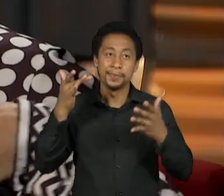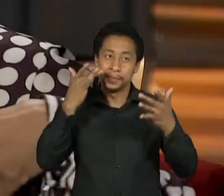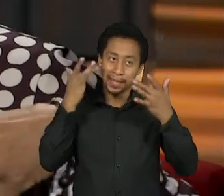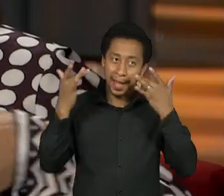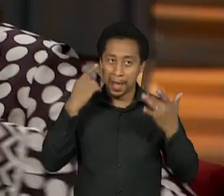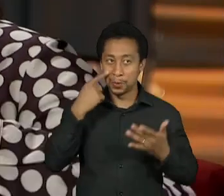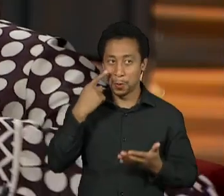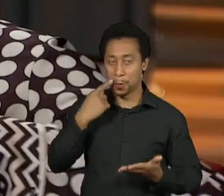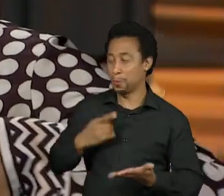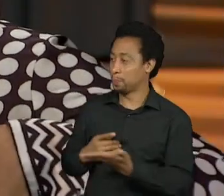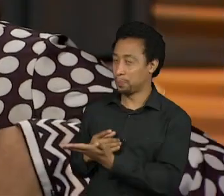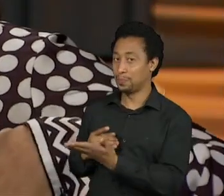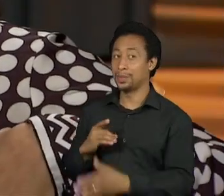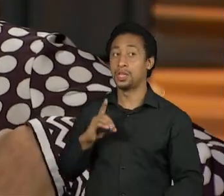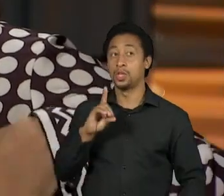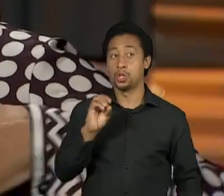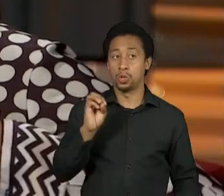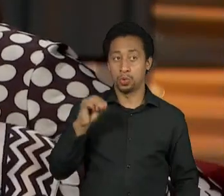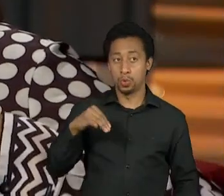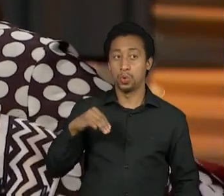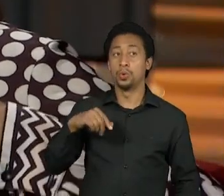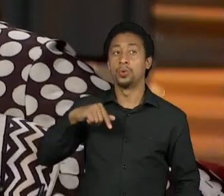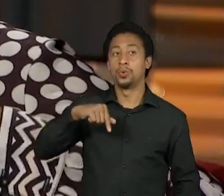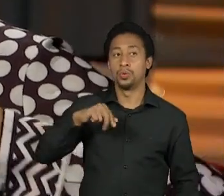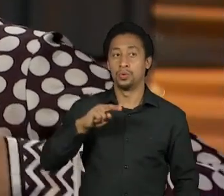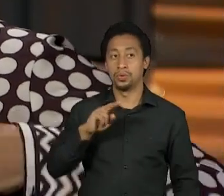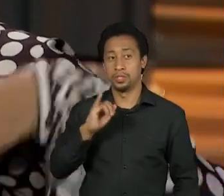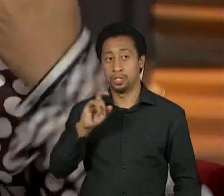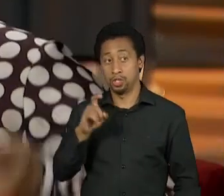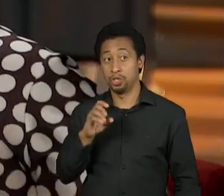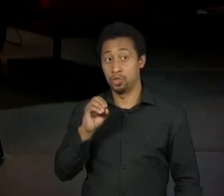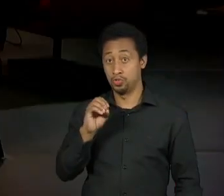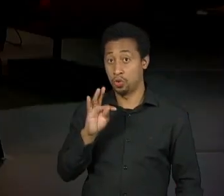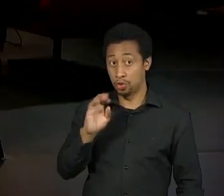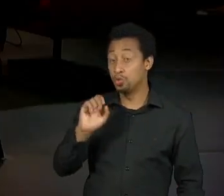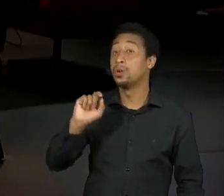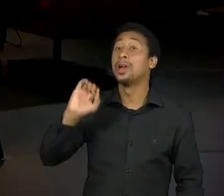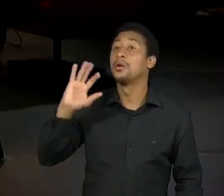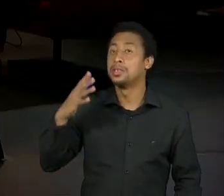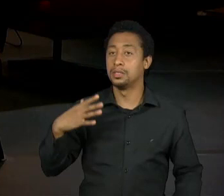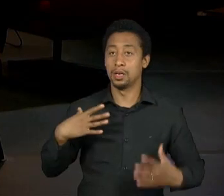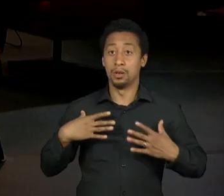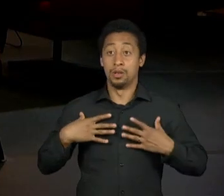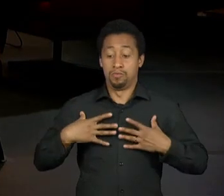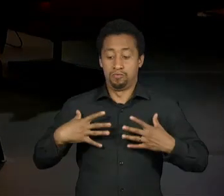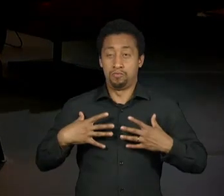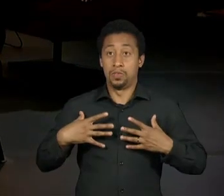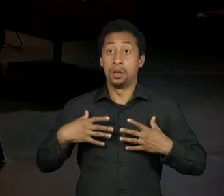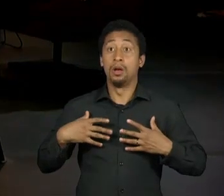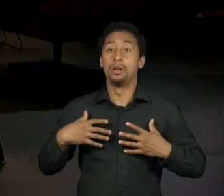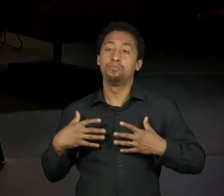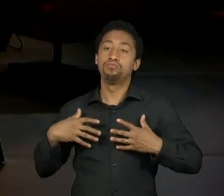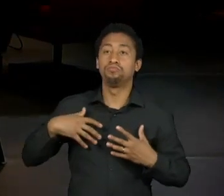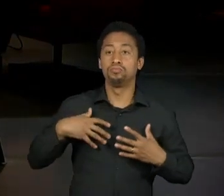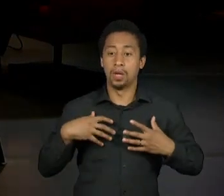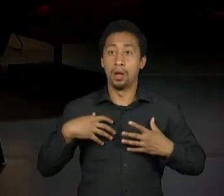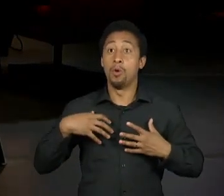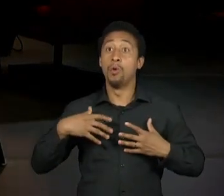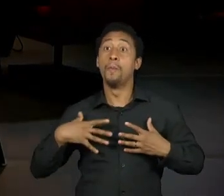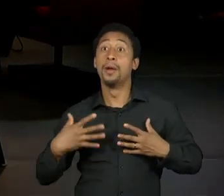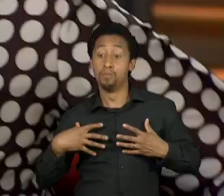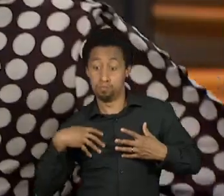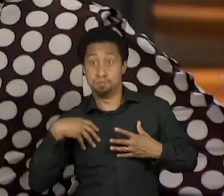eu naquela época usar alguma coisinha muito pequenininha e teve uma hora que meu peito quase caiu para fora e vai olhar você tá fazendo chave que é para ficar